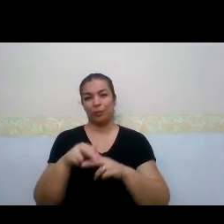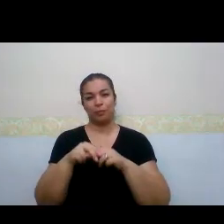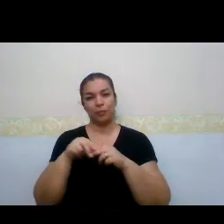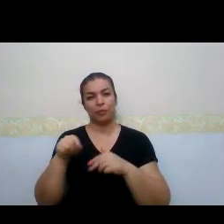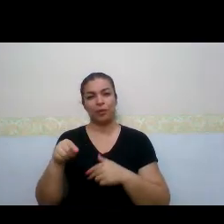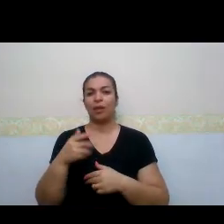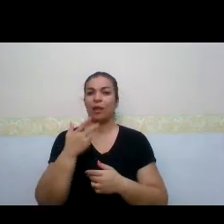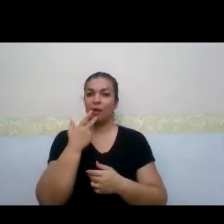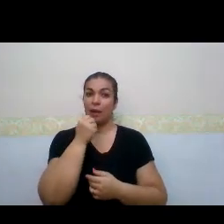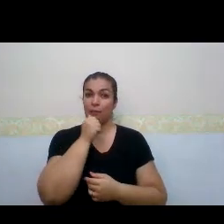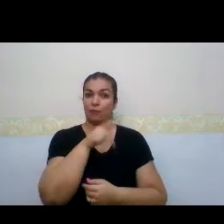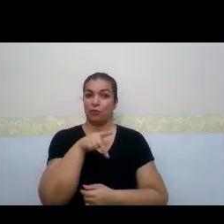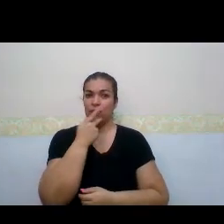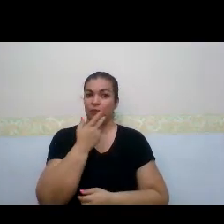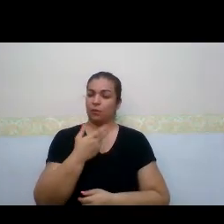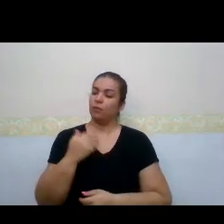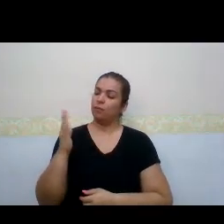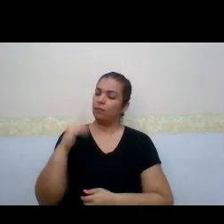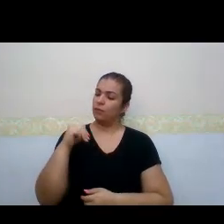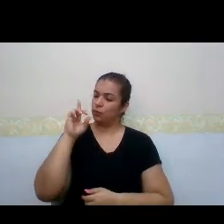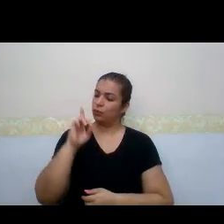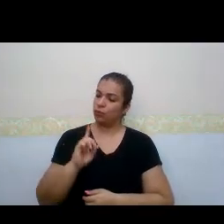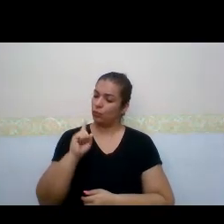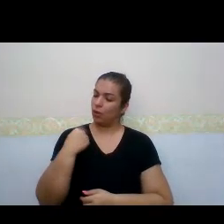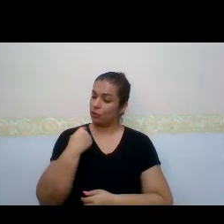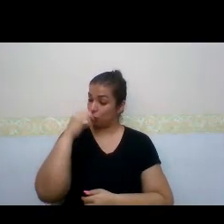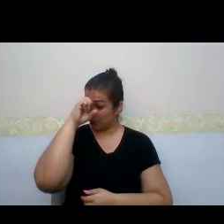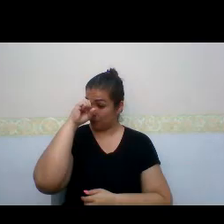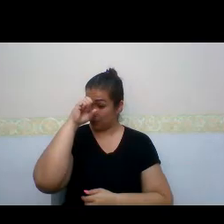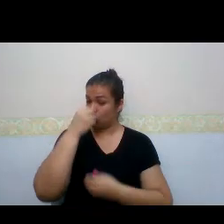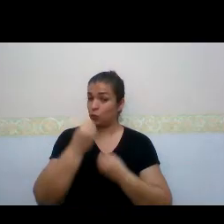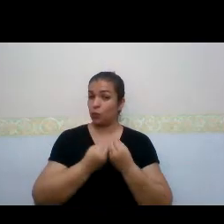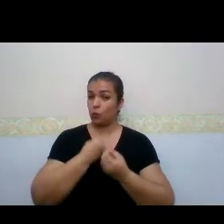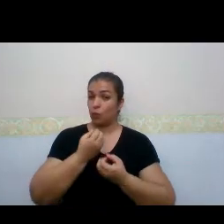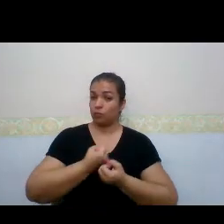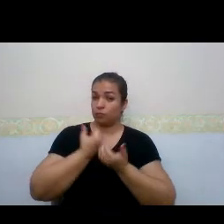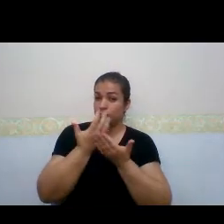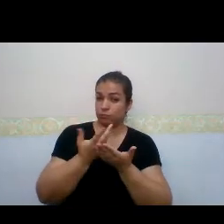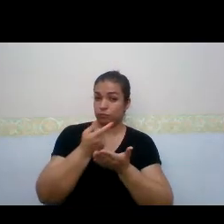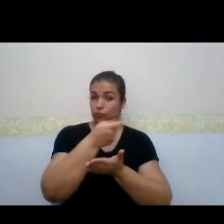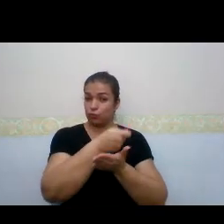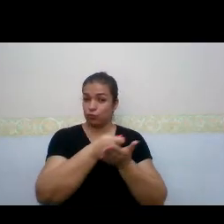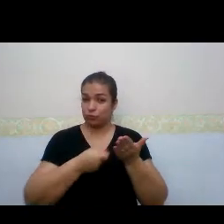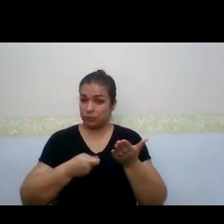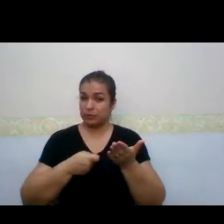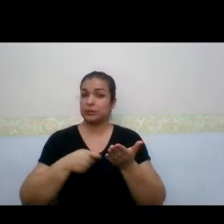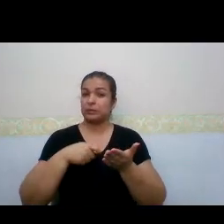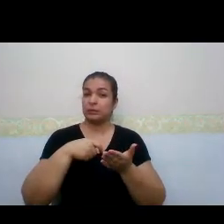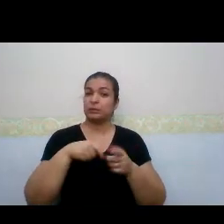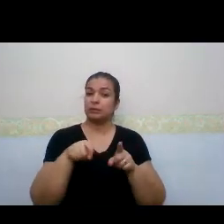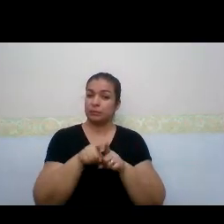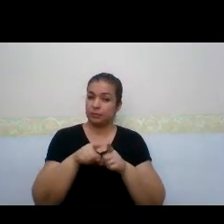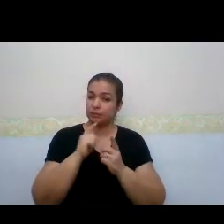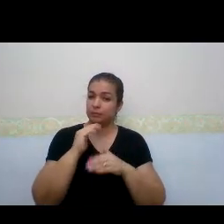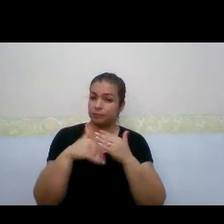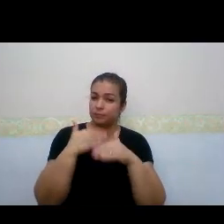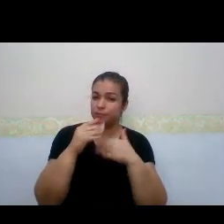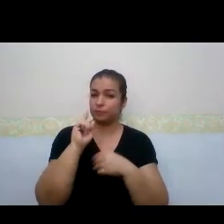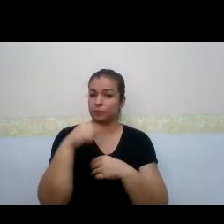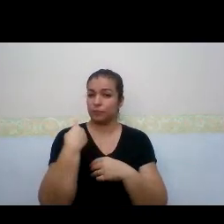dona diretora, estamos aprendendo expressão oral, escrita, desenvolvendo